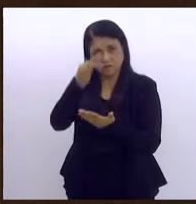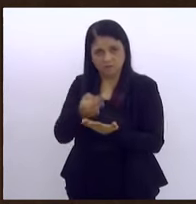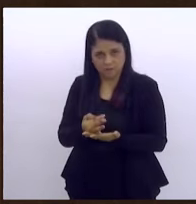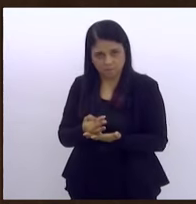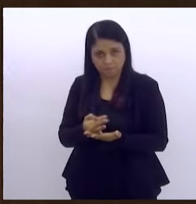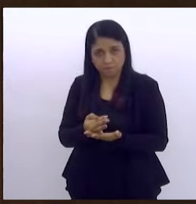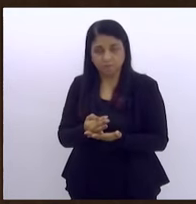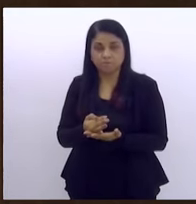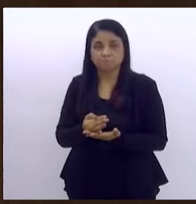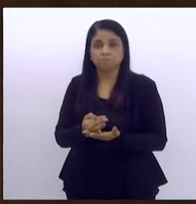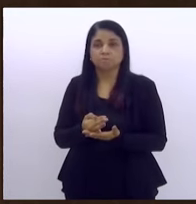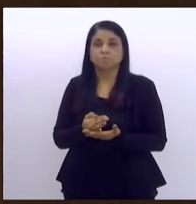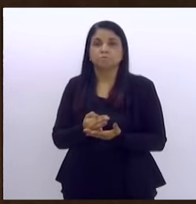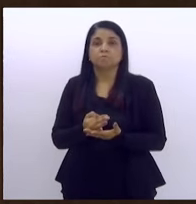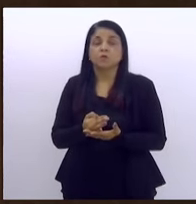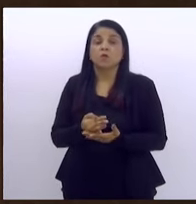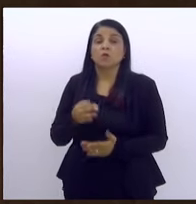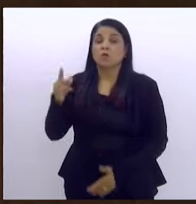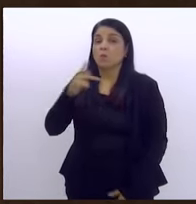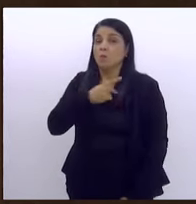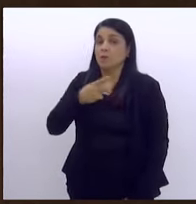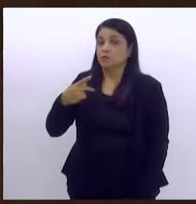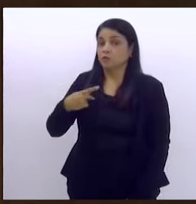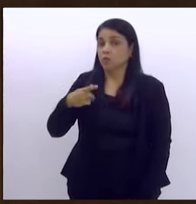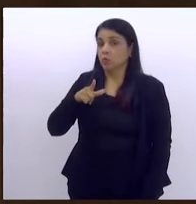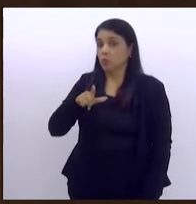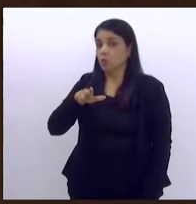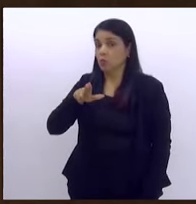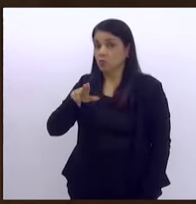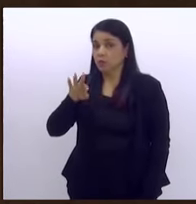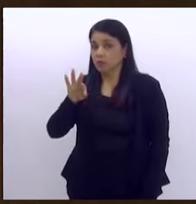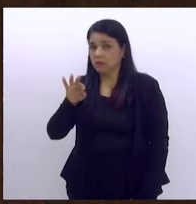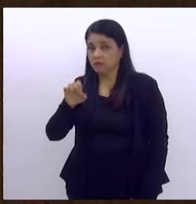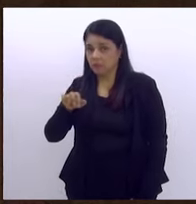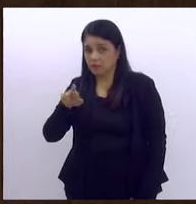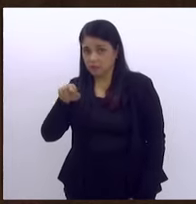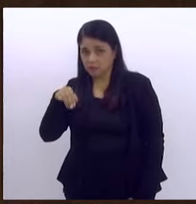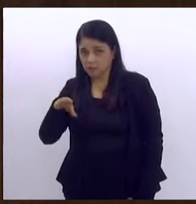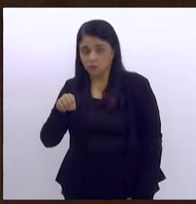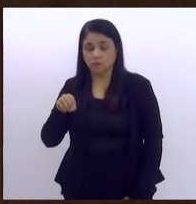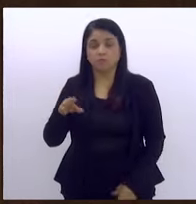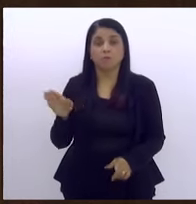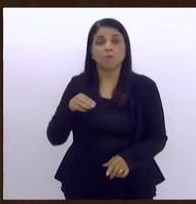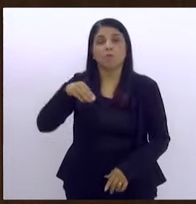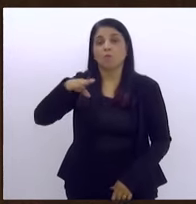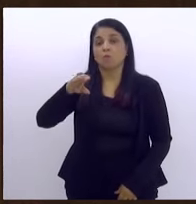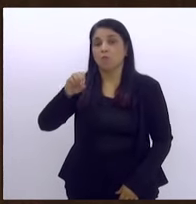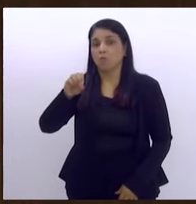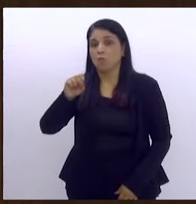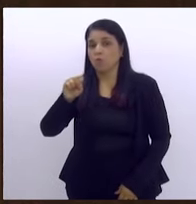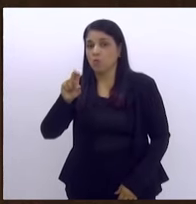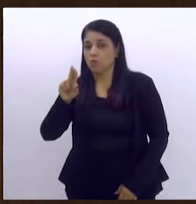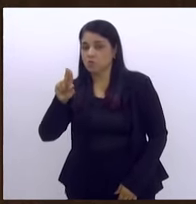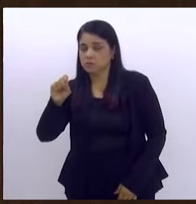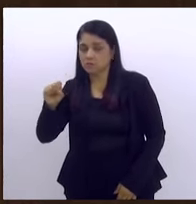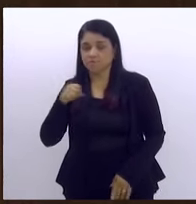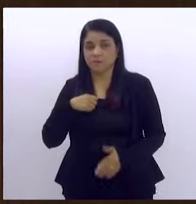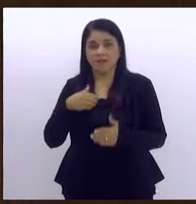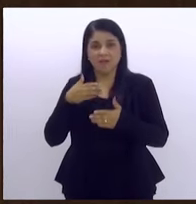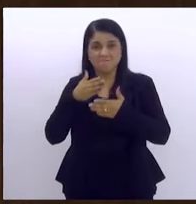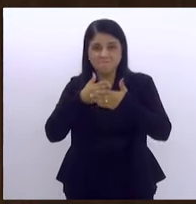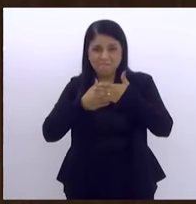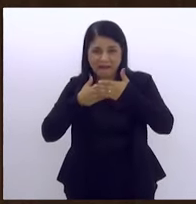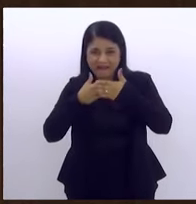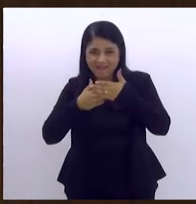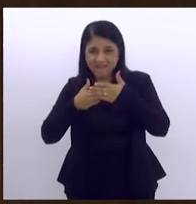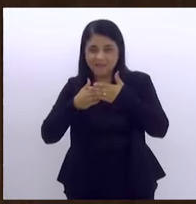dizia um pastor luterano, que eu gosto muito, pastor Mozart, que as barreiras que nos separam não chegam até o céu.